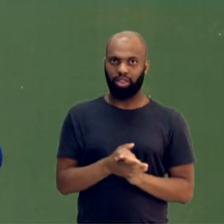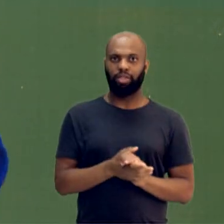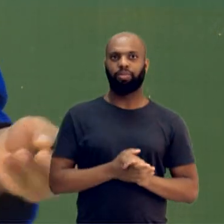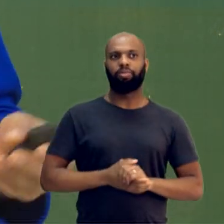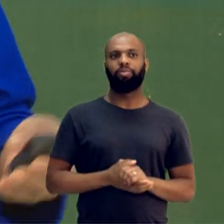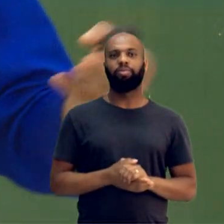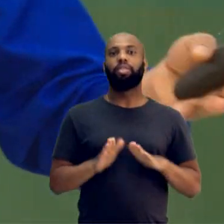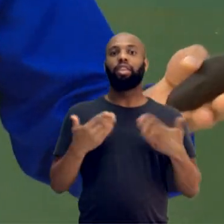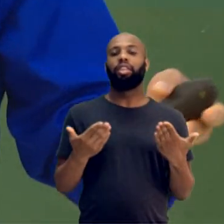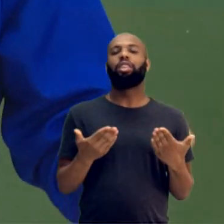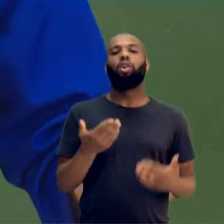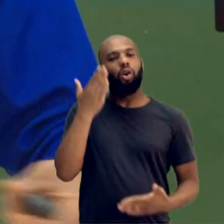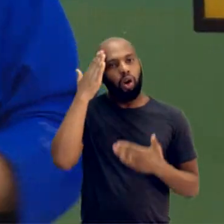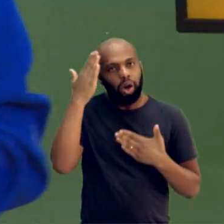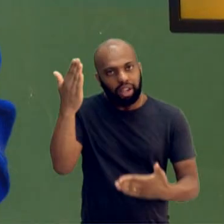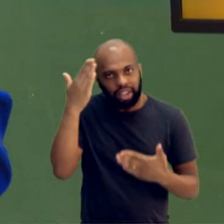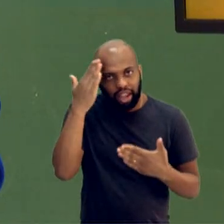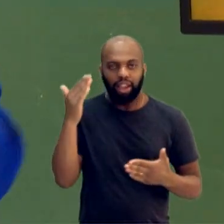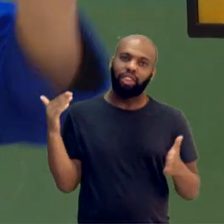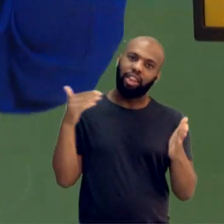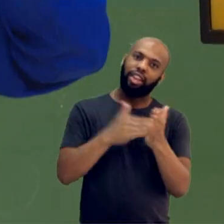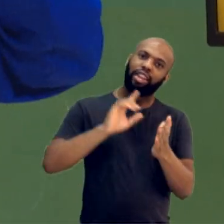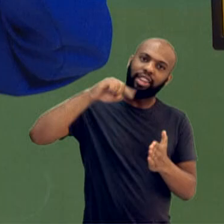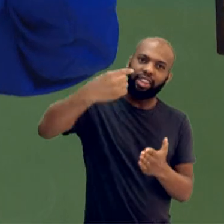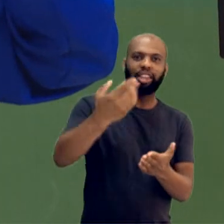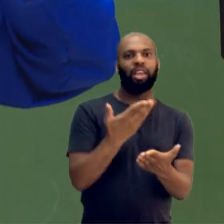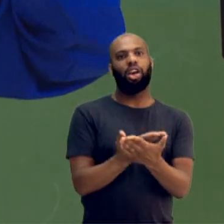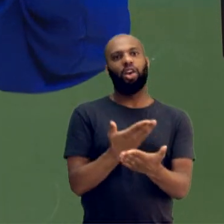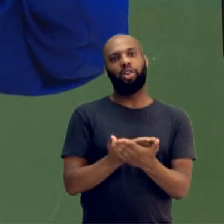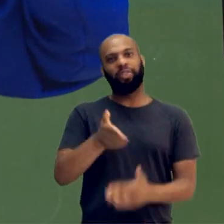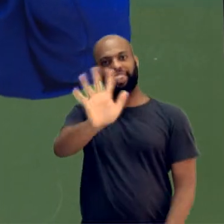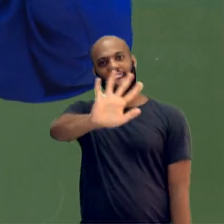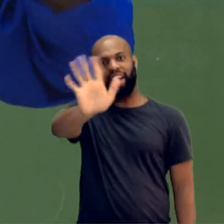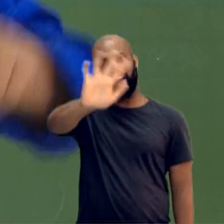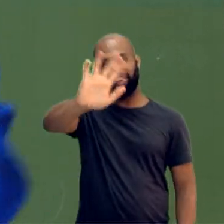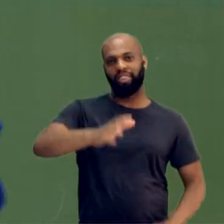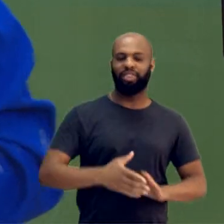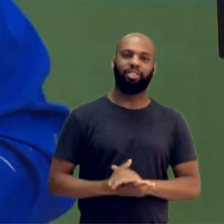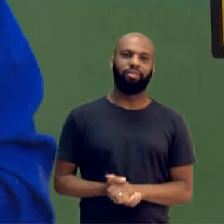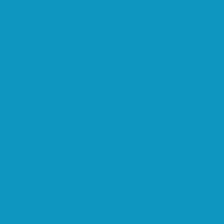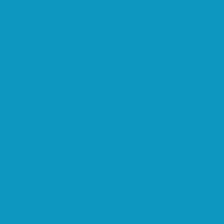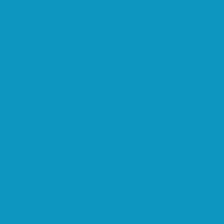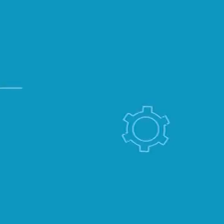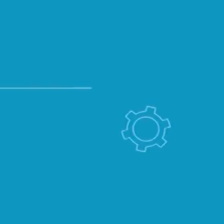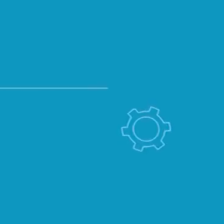Bom, gente, muito obrigado e até a próxima aula. Valeu!